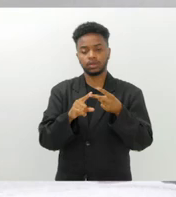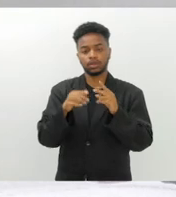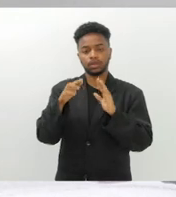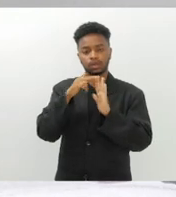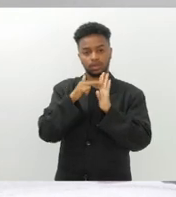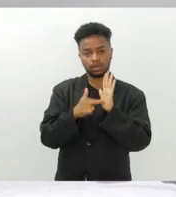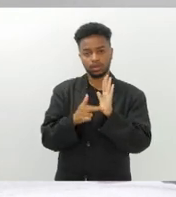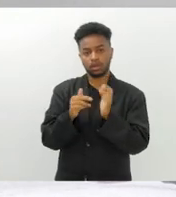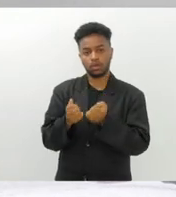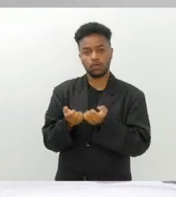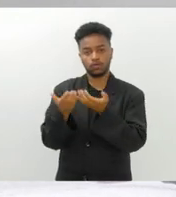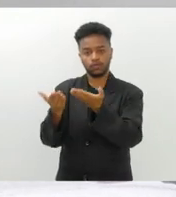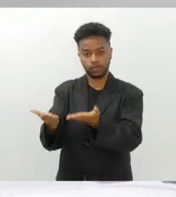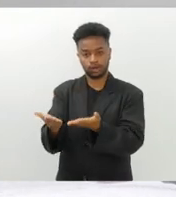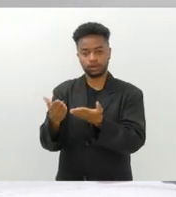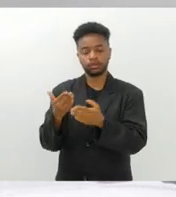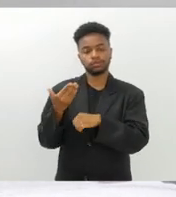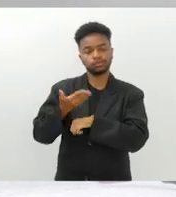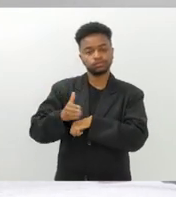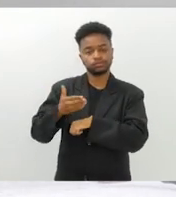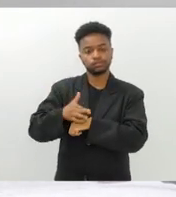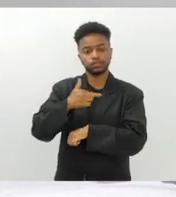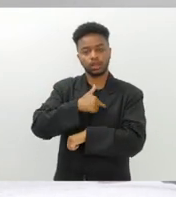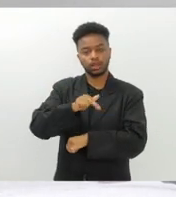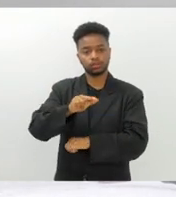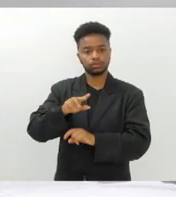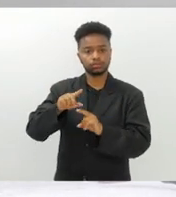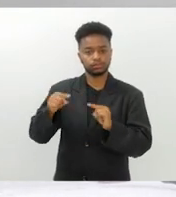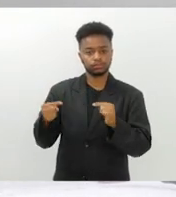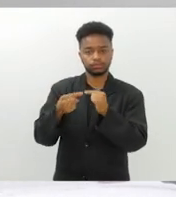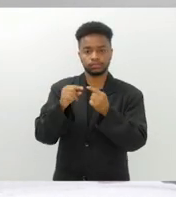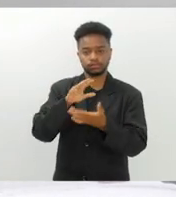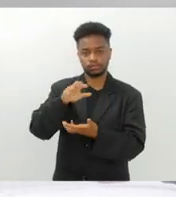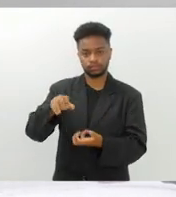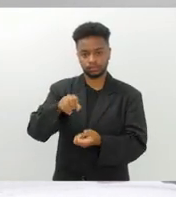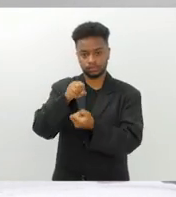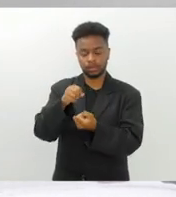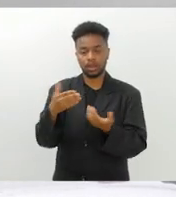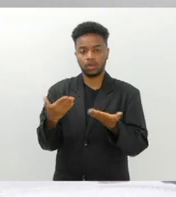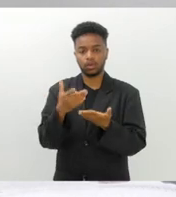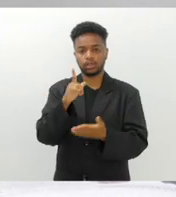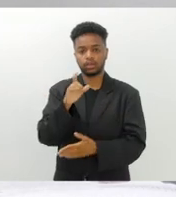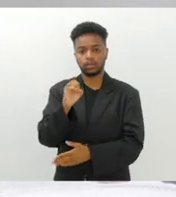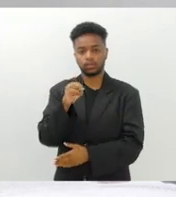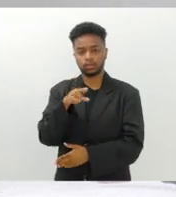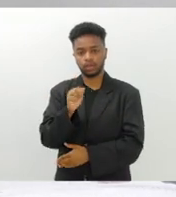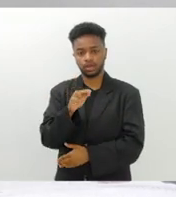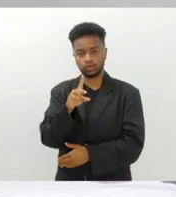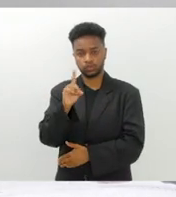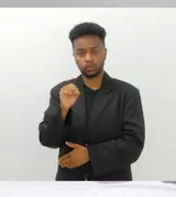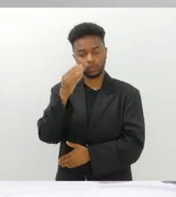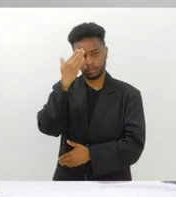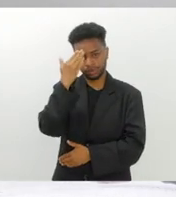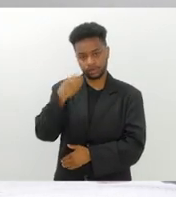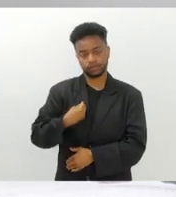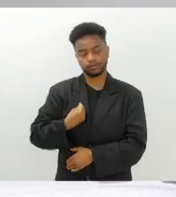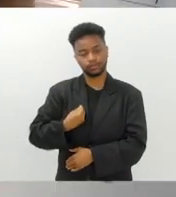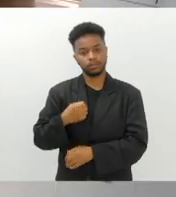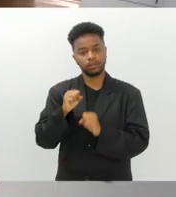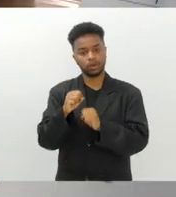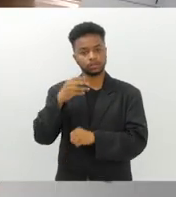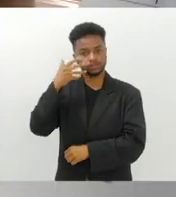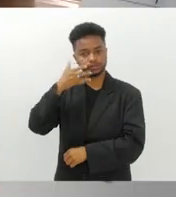das oferendas como prática religiosa sustentável. Leonardo Vieira, obrigado pela presença. A palavra é